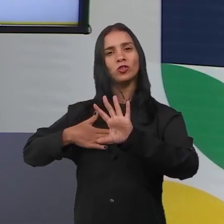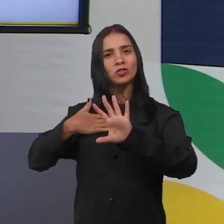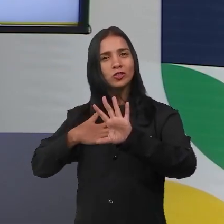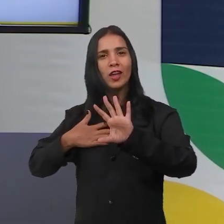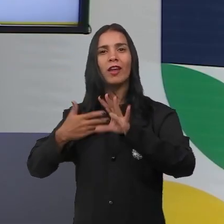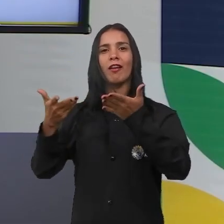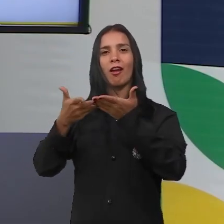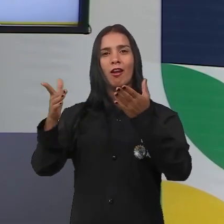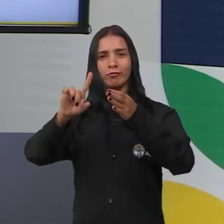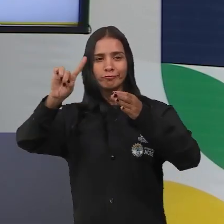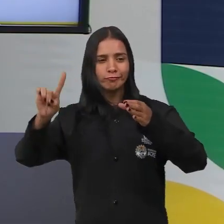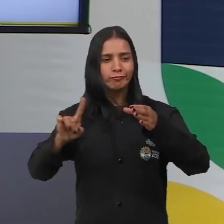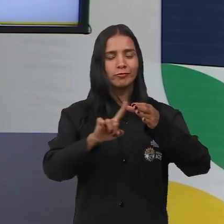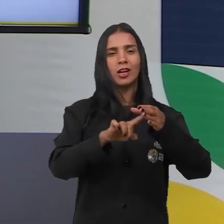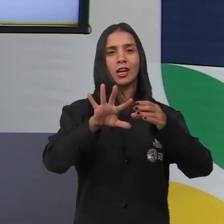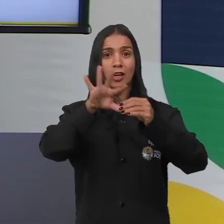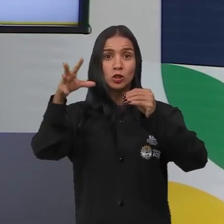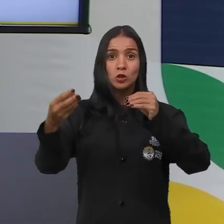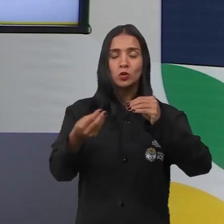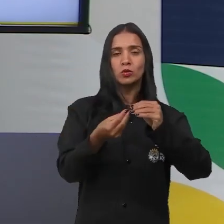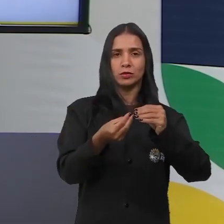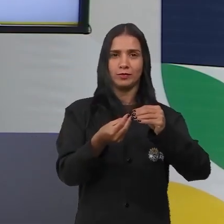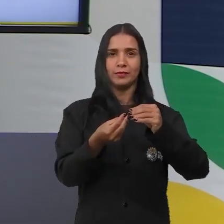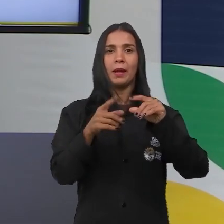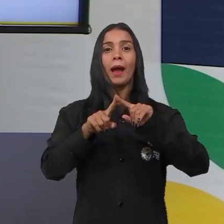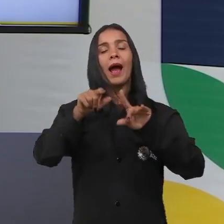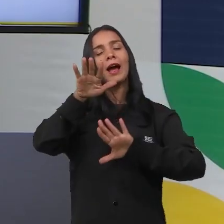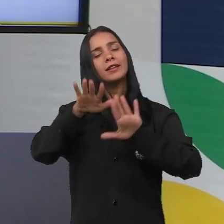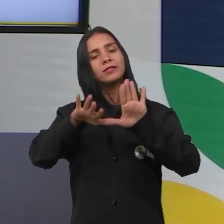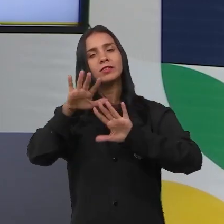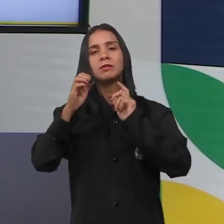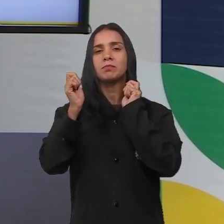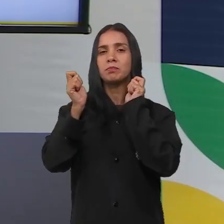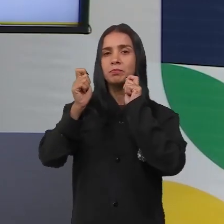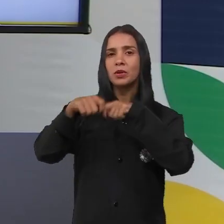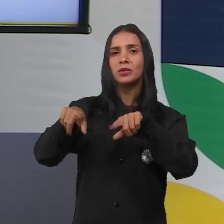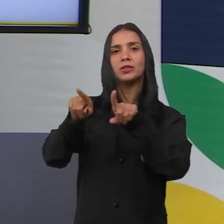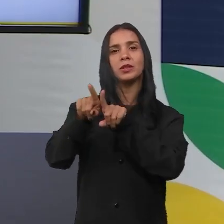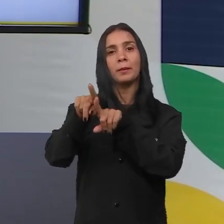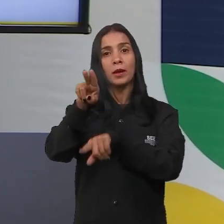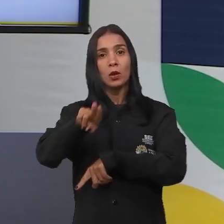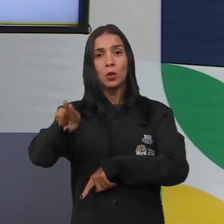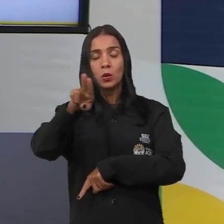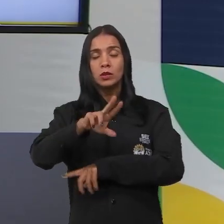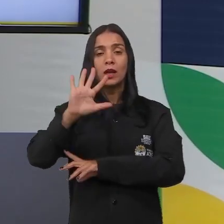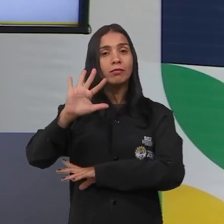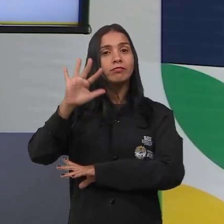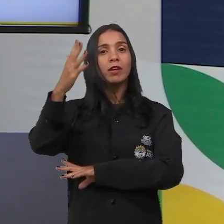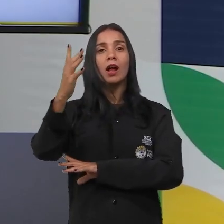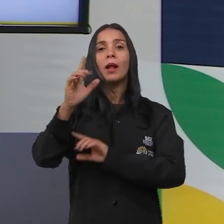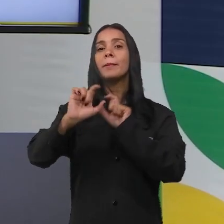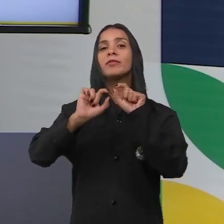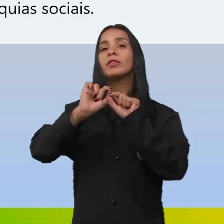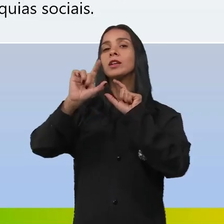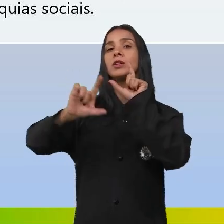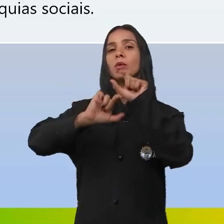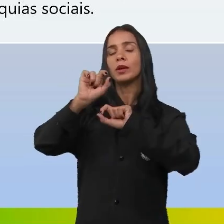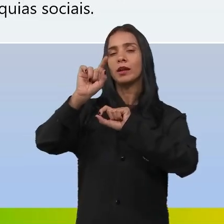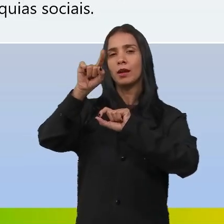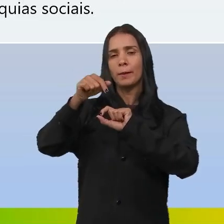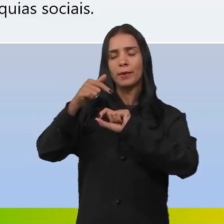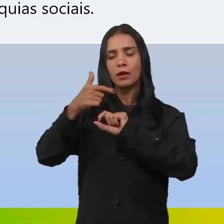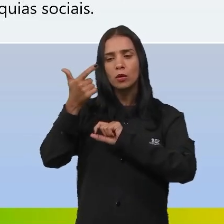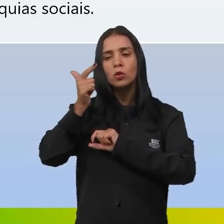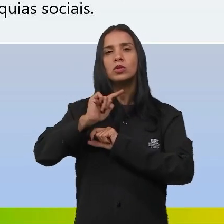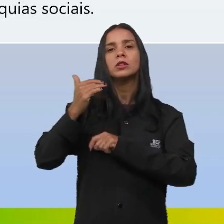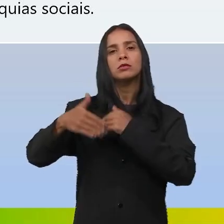esse improviso e consiga compor toda a história a partir dele. O nosso corpo